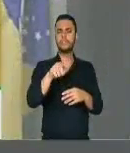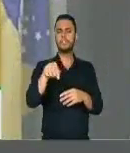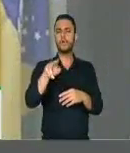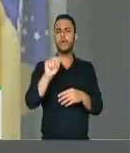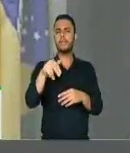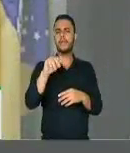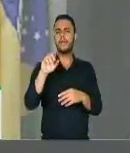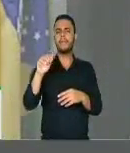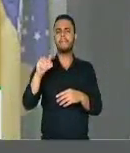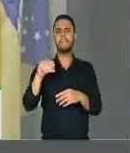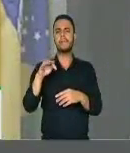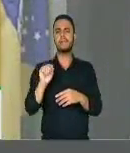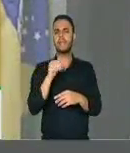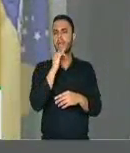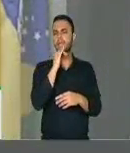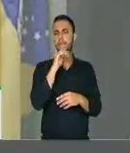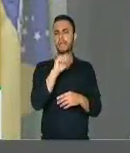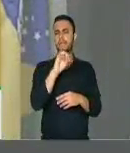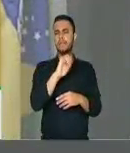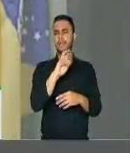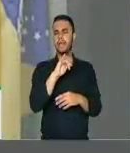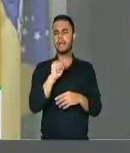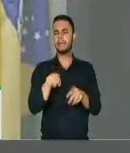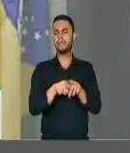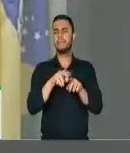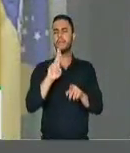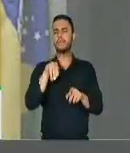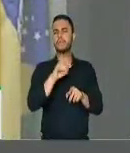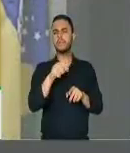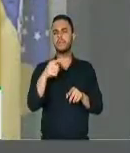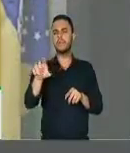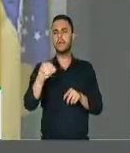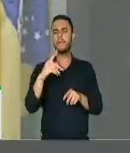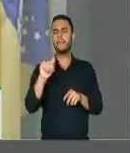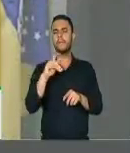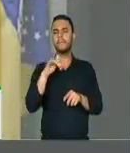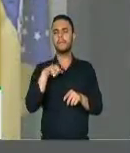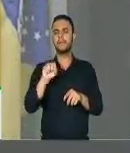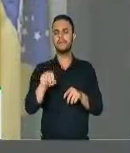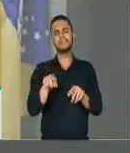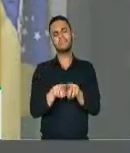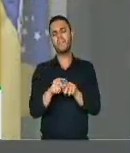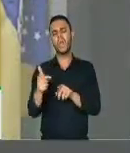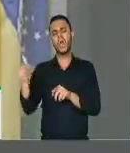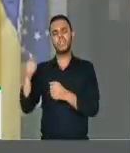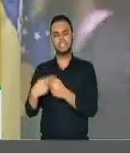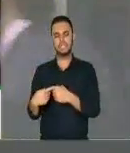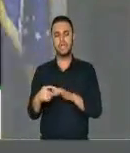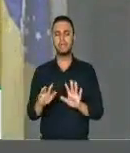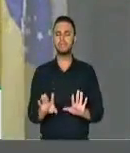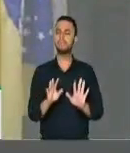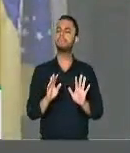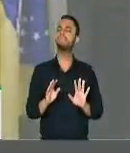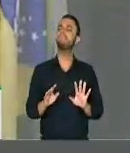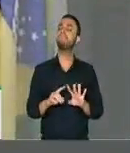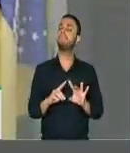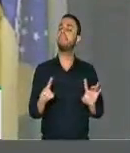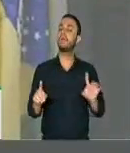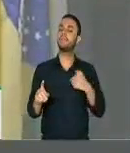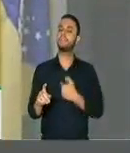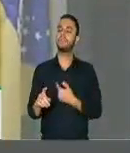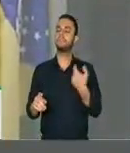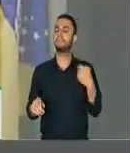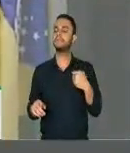como Atalaia, União dos Palmares, né, a cidade de Leopoldina e Bateguara, enfim. Então, nós temos, senhor presidente,